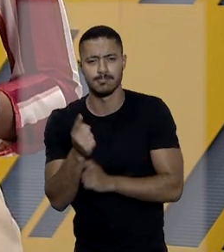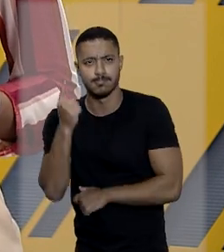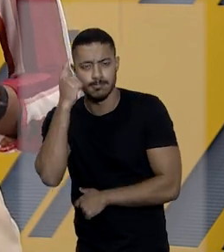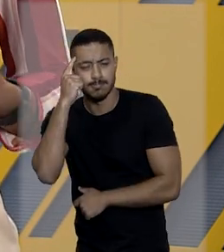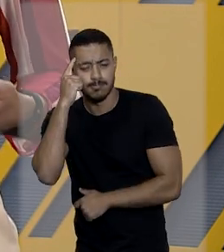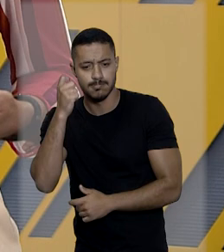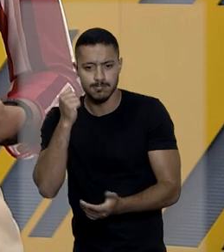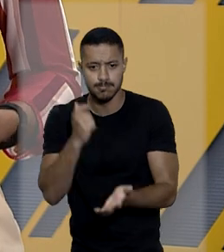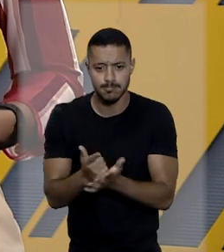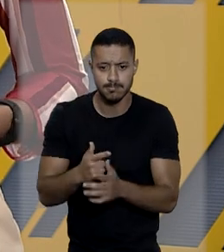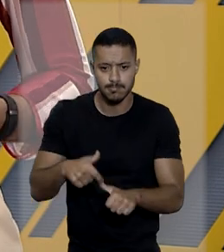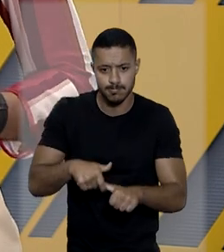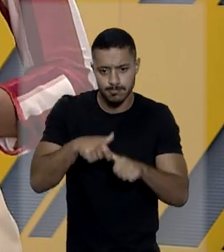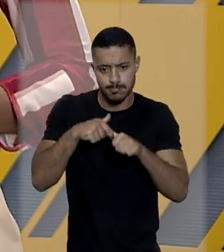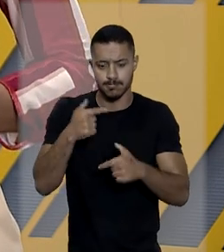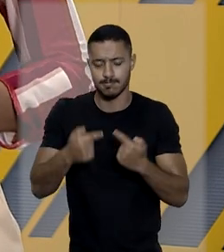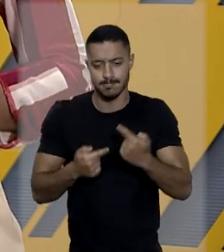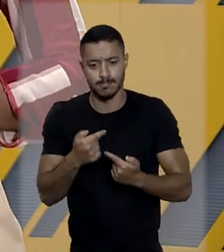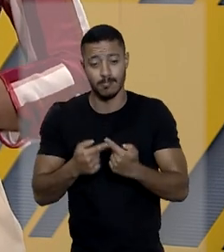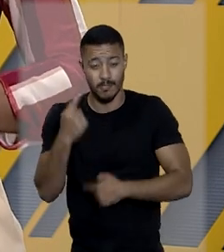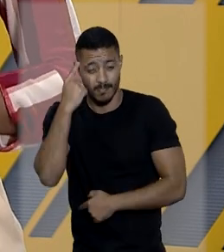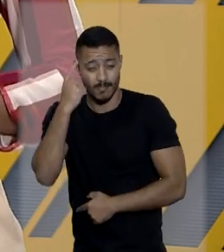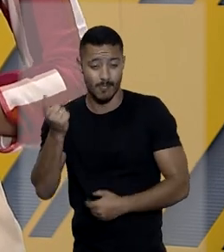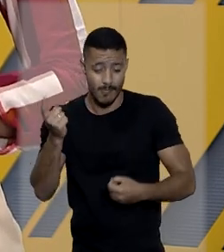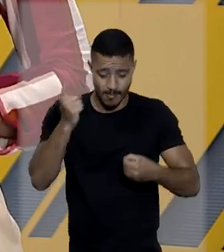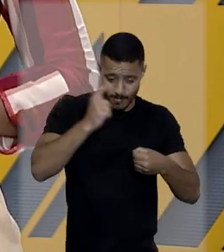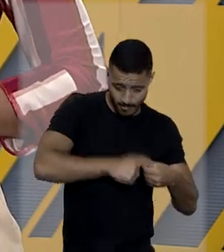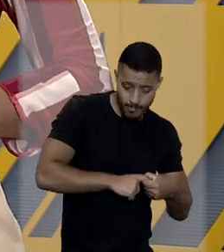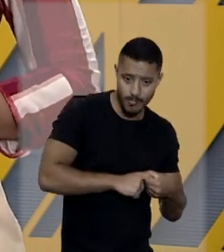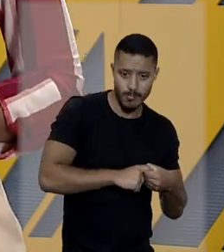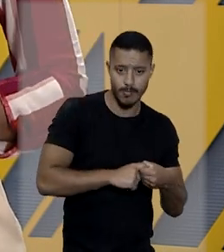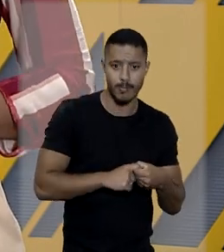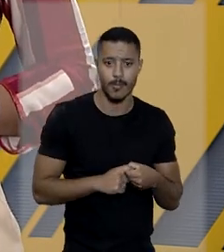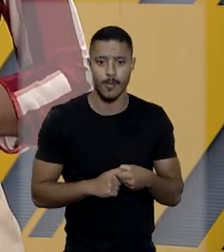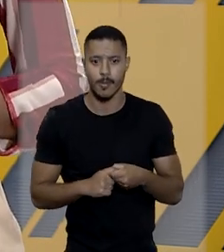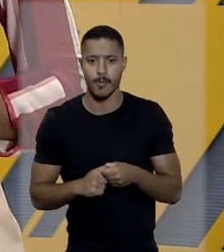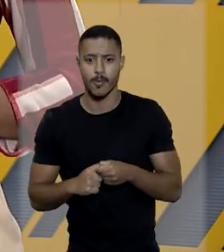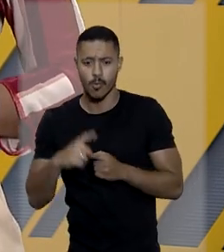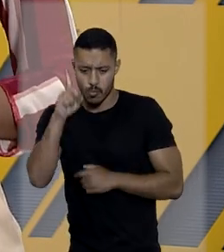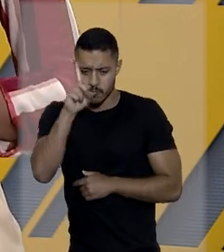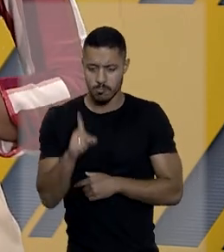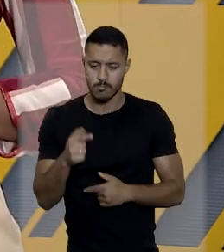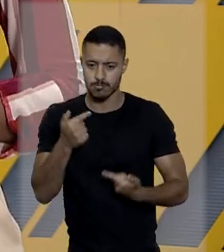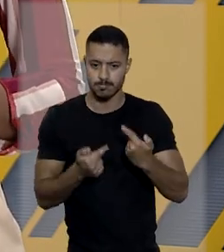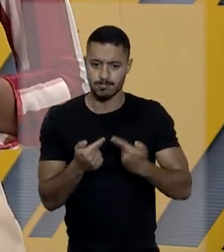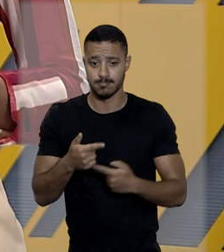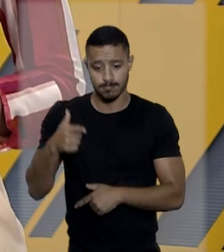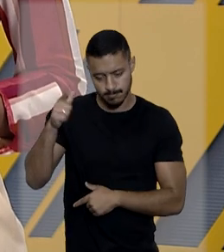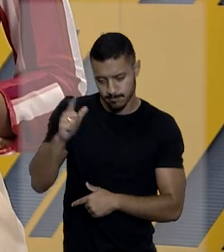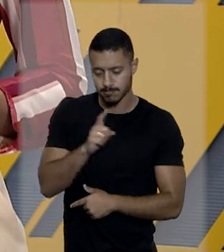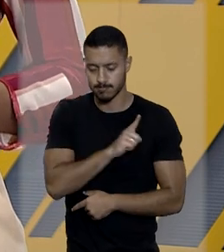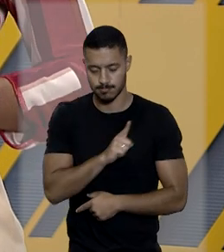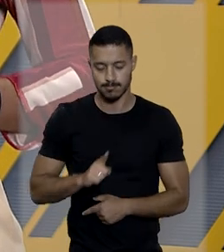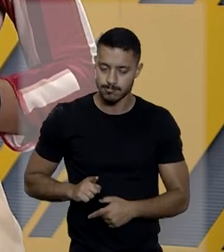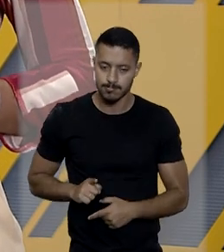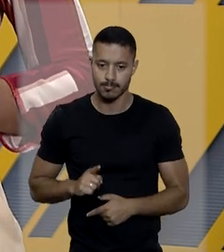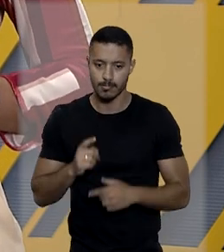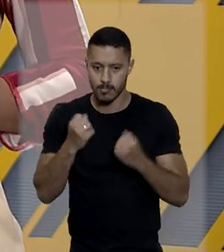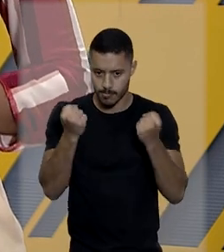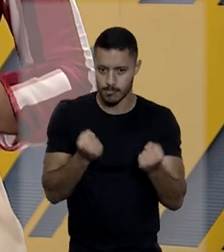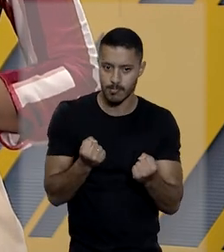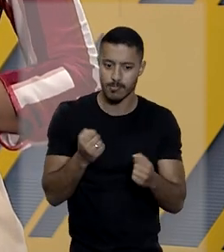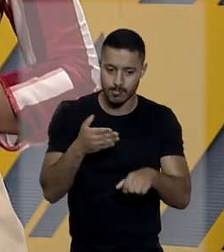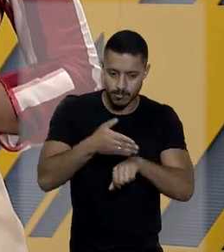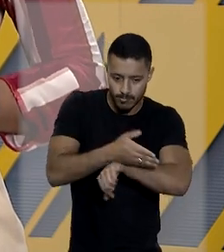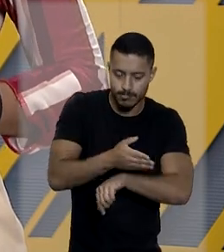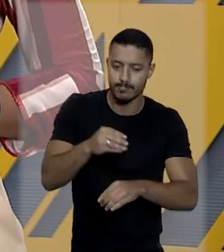suposta compra de apoio político. A decisão devolve, em caráter provisório, os direitos políticos do ex-governador, que vai poder